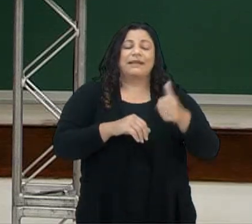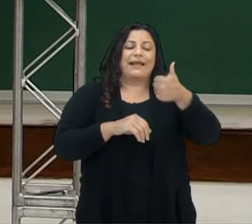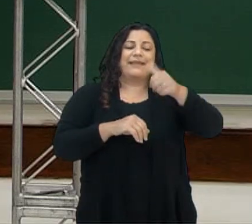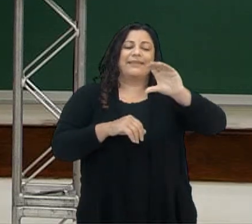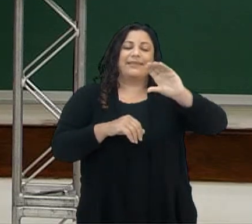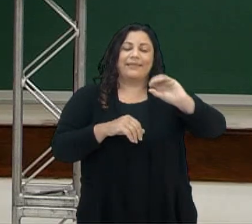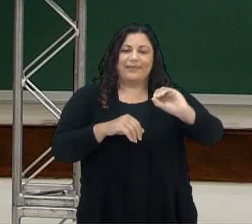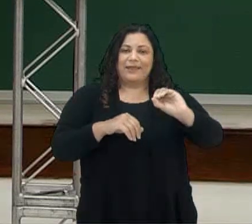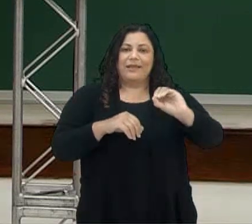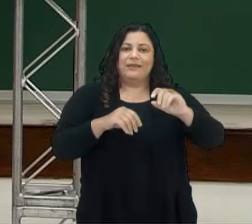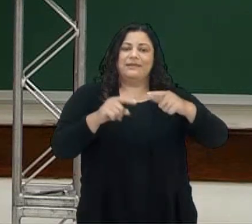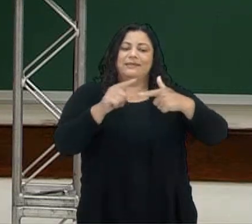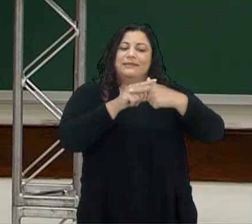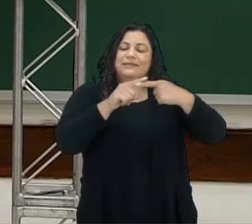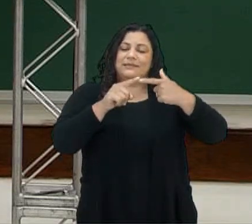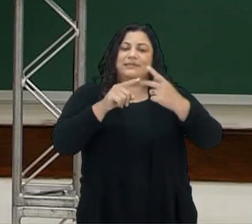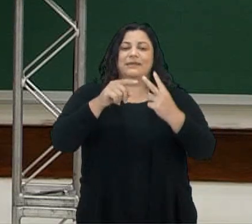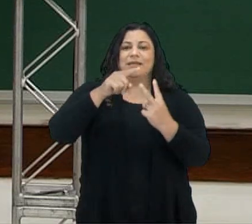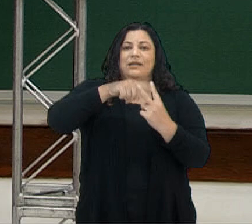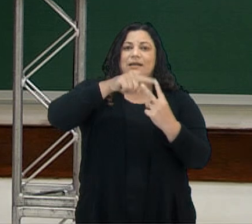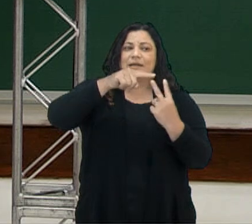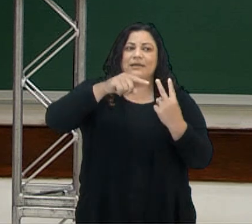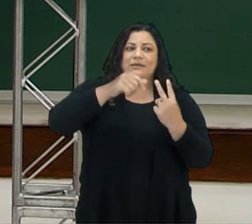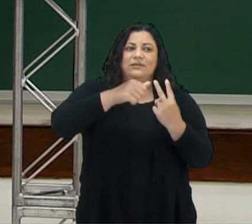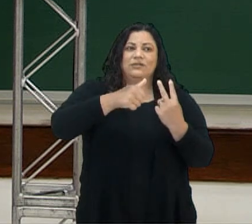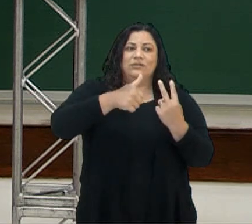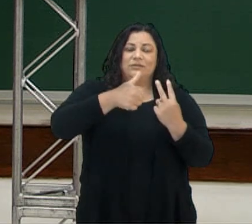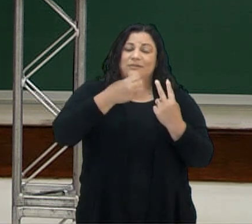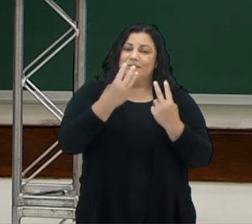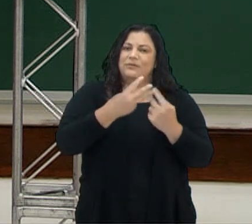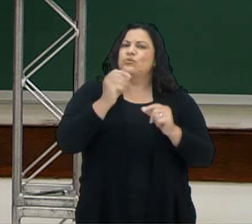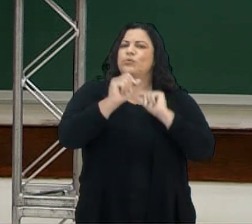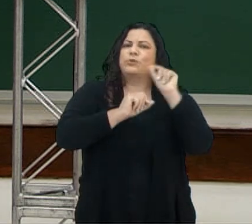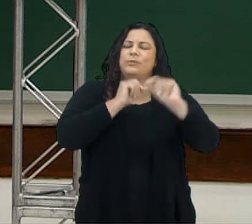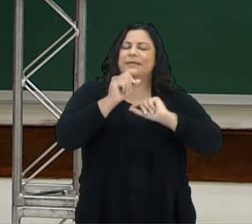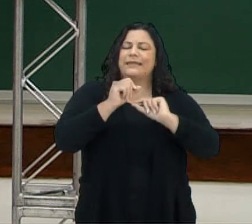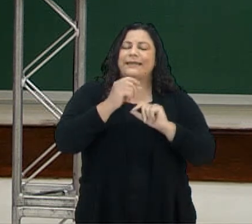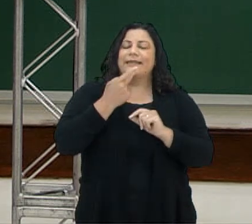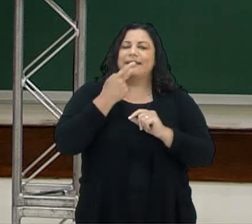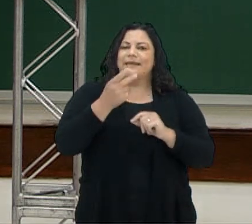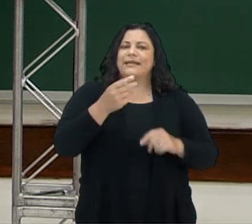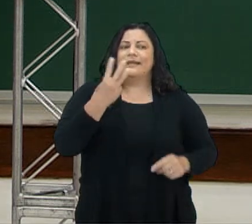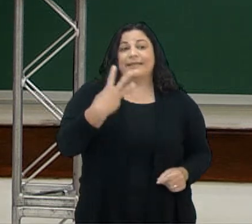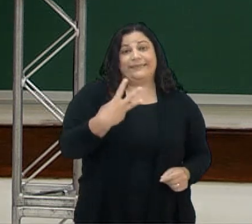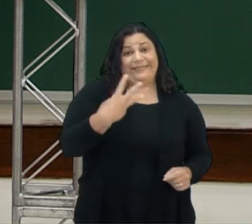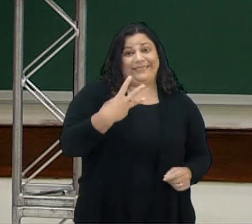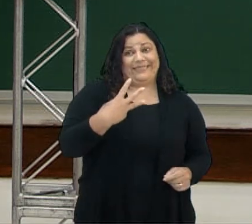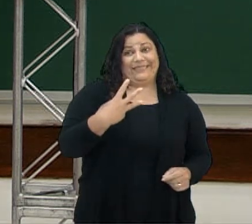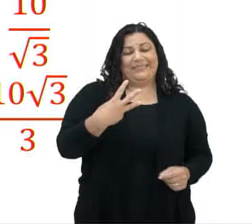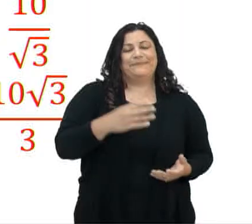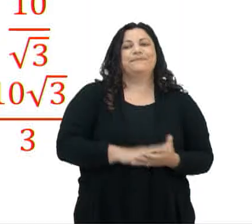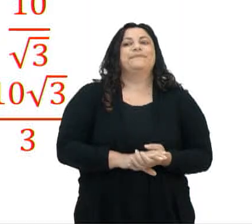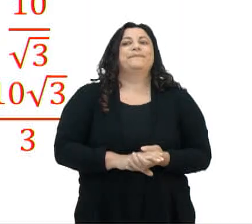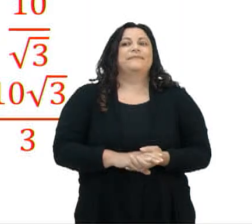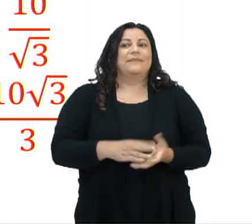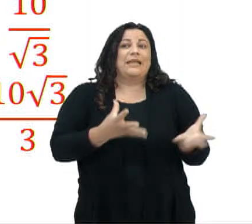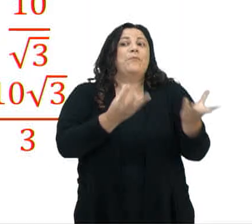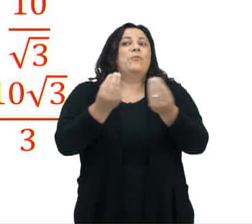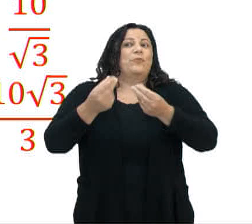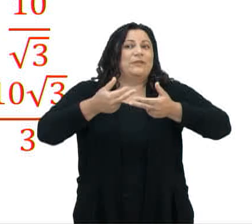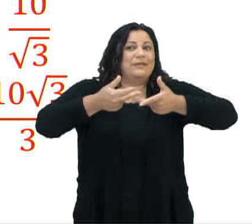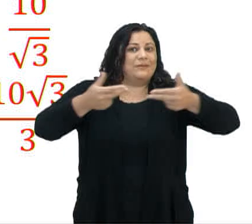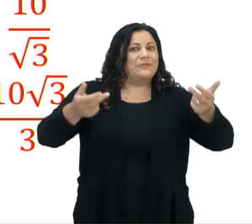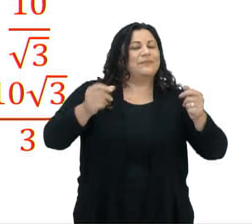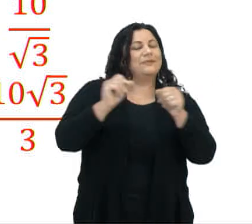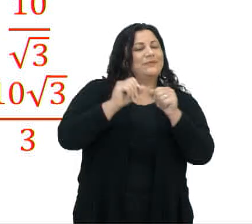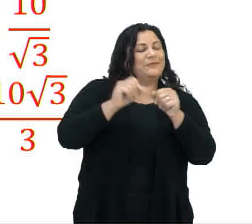3 sobre 3. Não é muito legal, né? Vocês podem ver, dá um certo trabalhinho para fazer. Mas, com